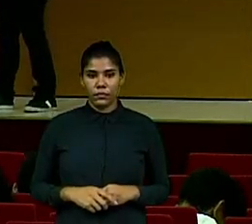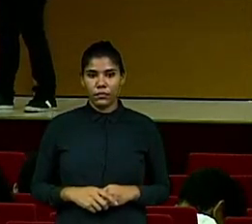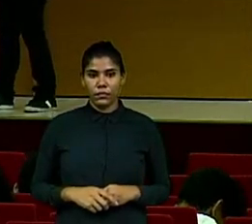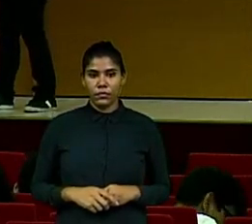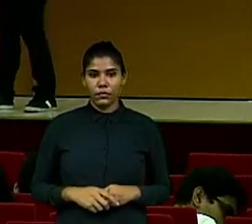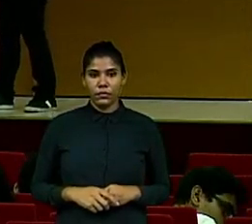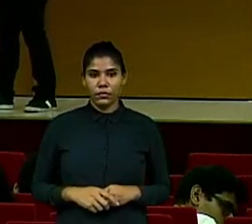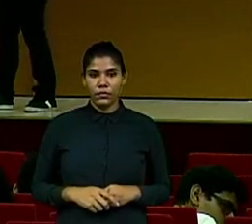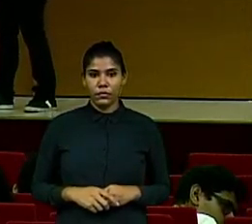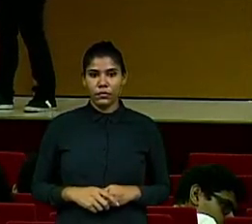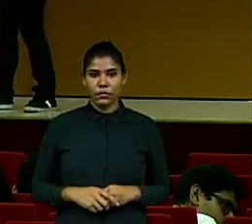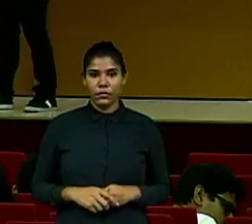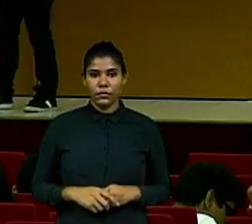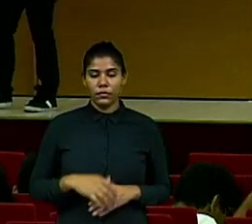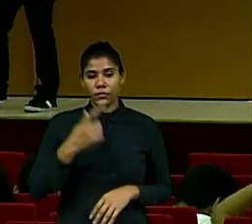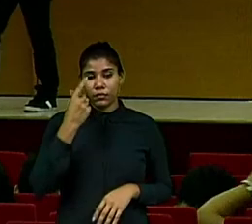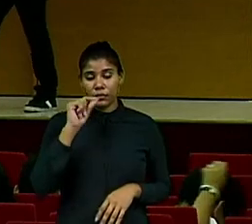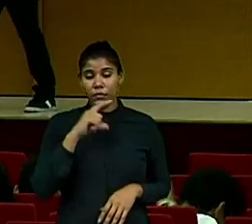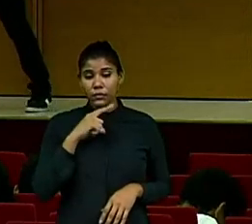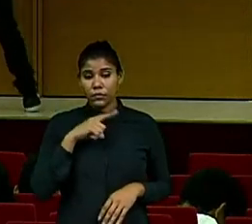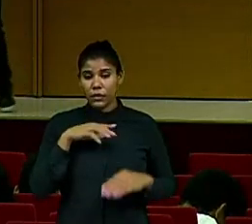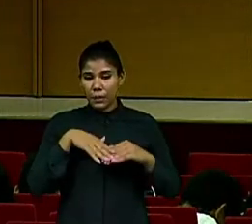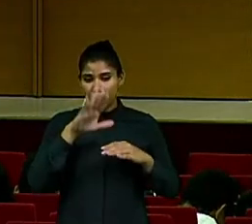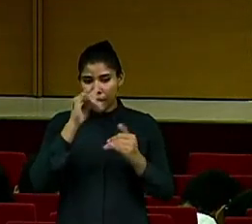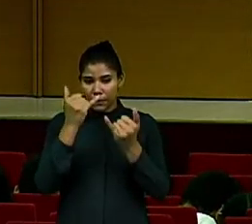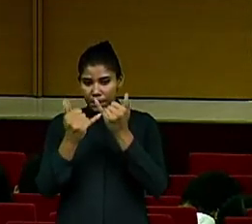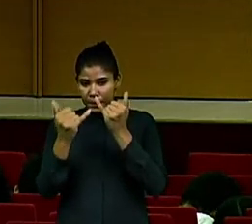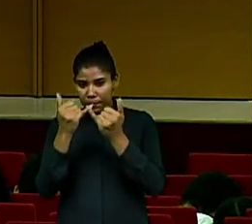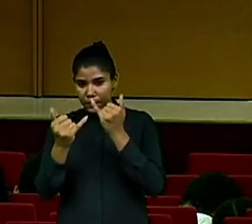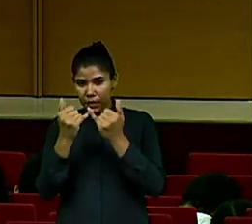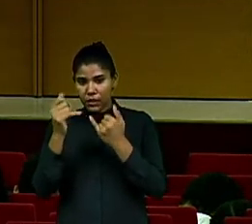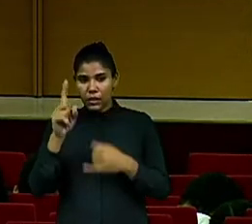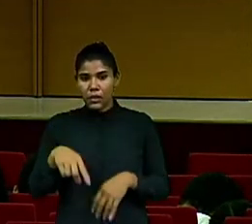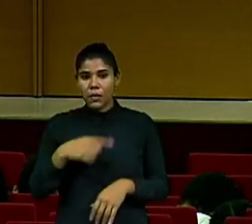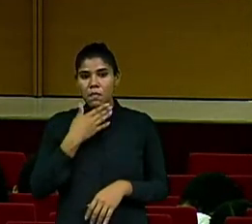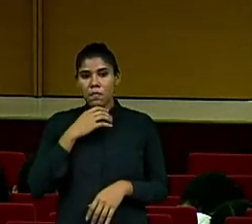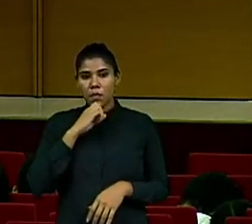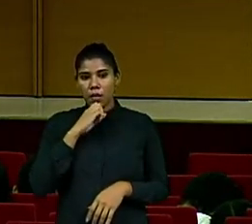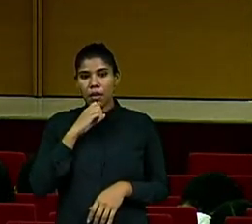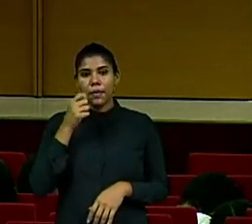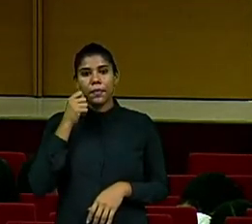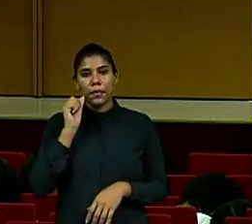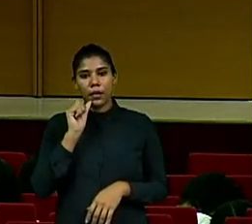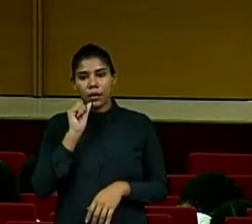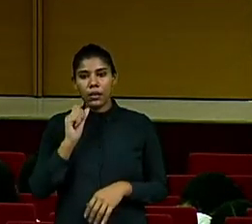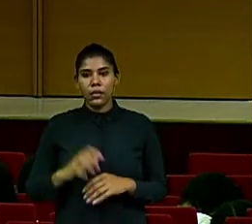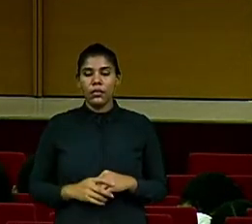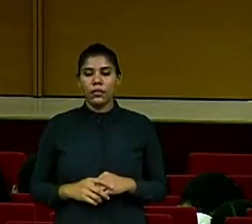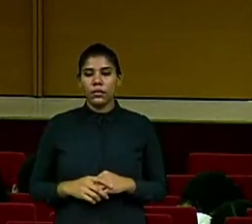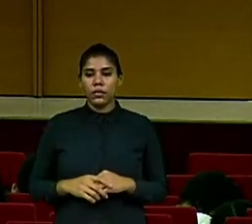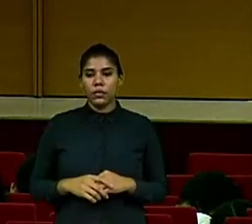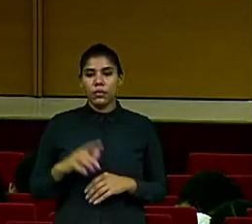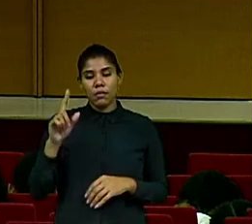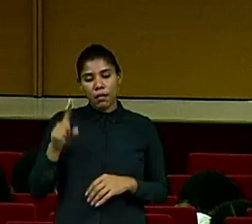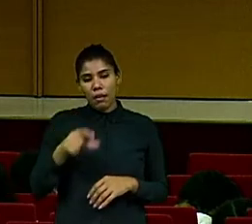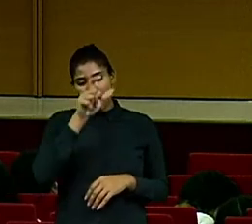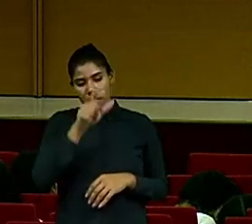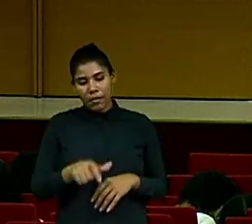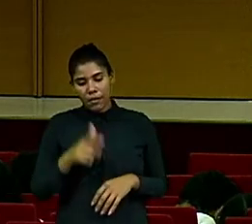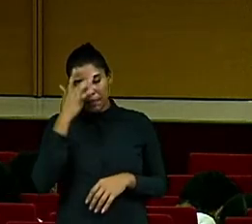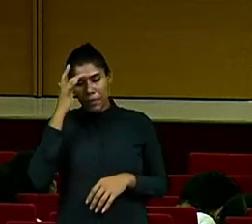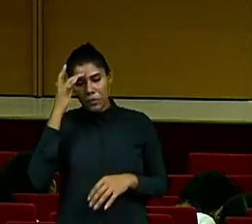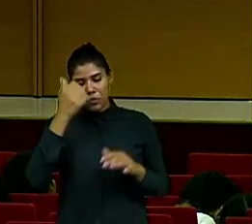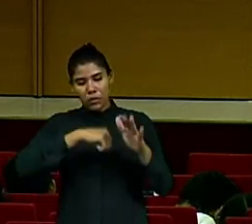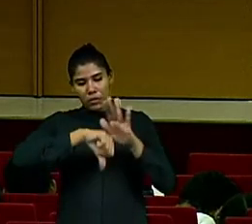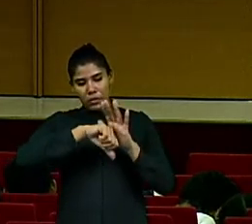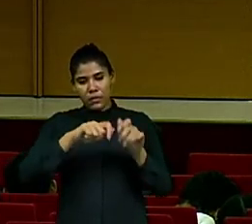pauzinho aquele que tiver mais similaridade é o pai é a mãe é o filho é o criminoso em uma análise por exemplo